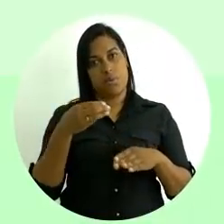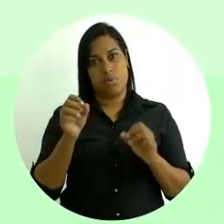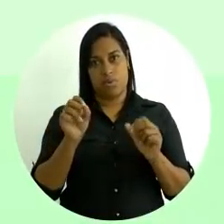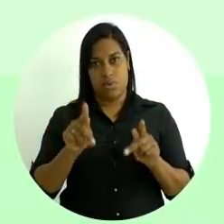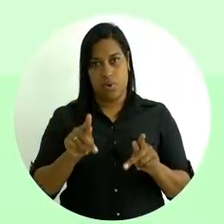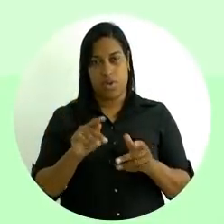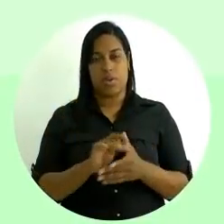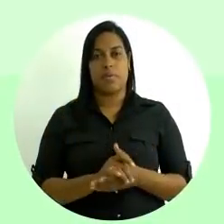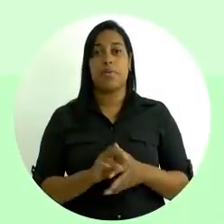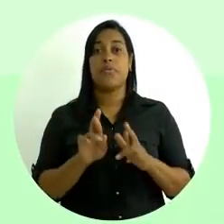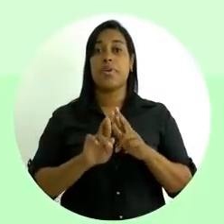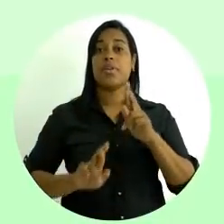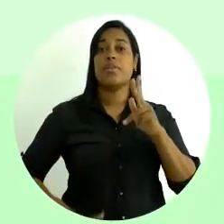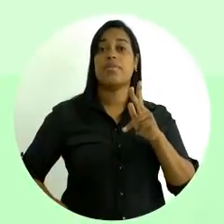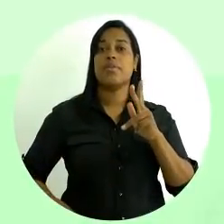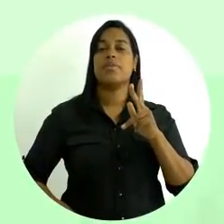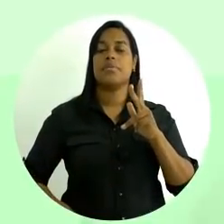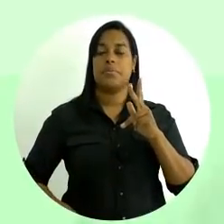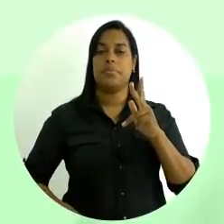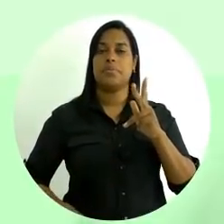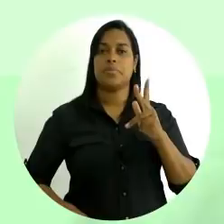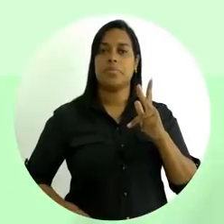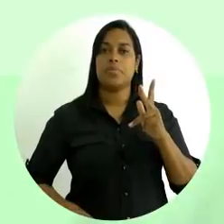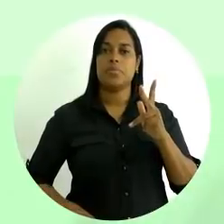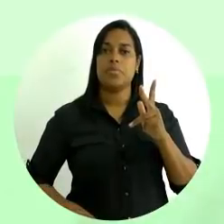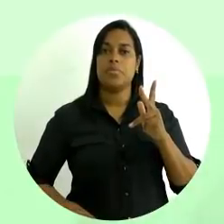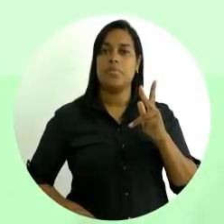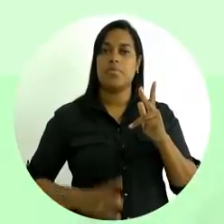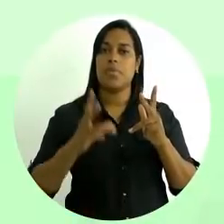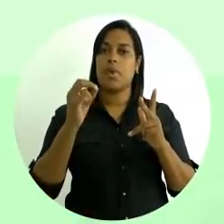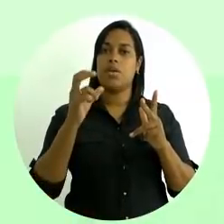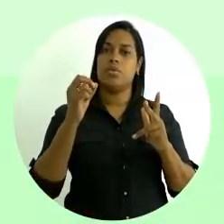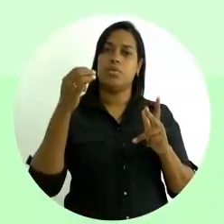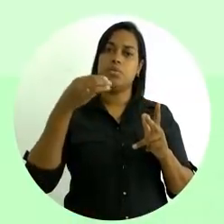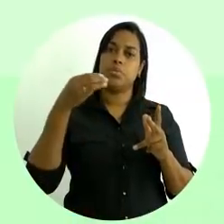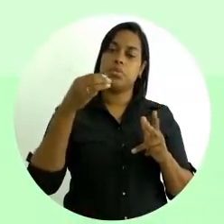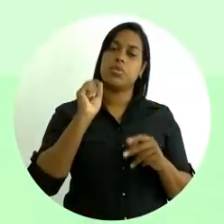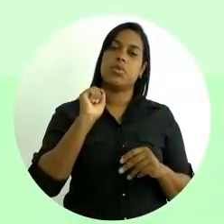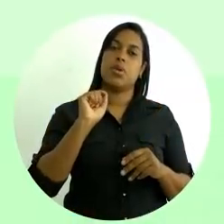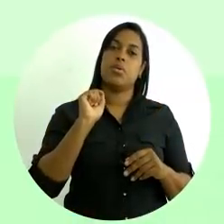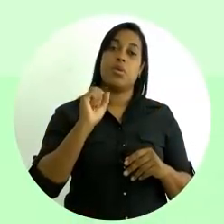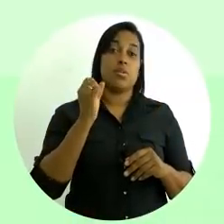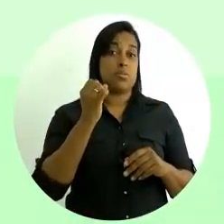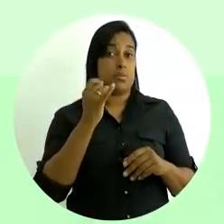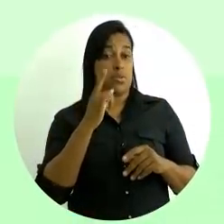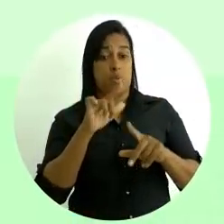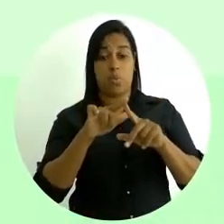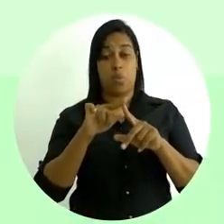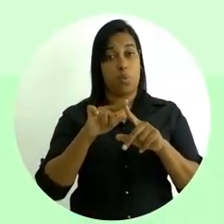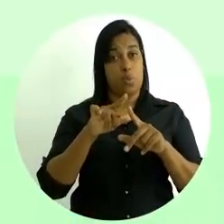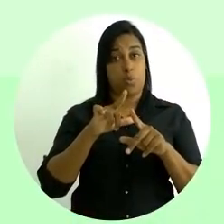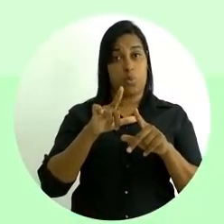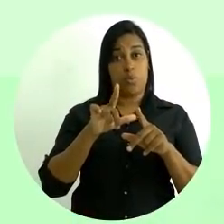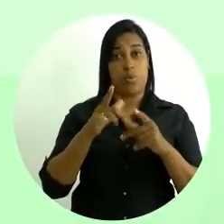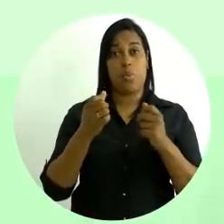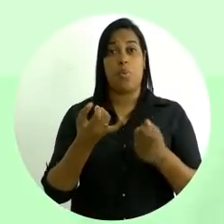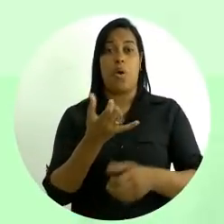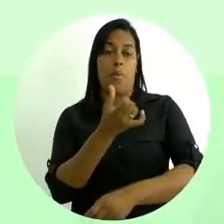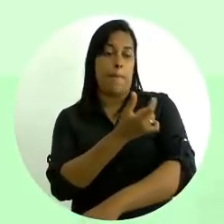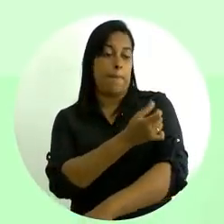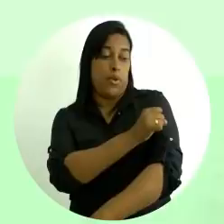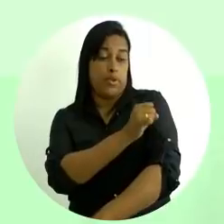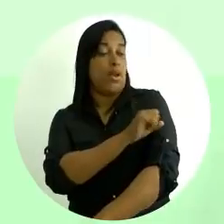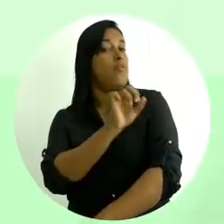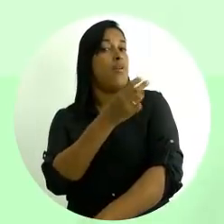minutos. Okay? O que vai diferenciar desses 50 minutos é a sua turma que ele vai trabalhar